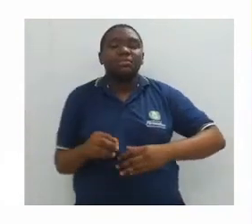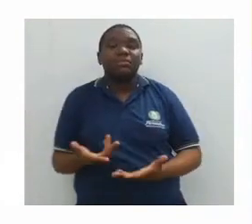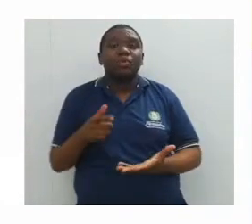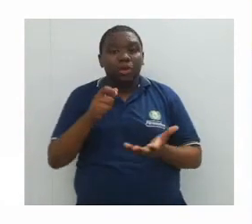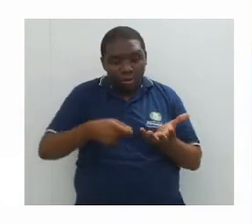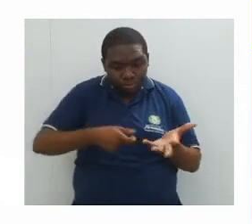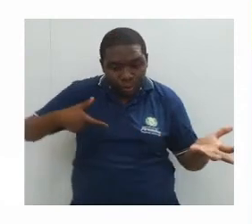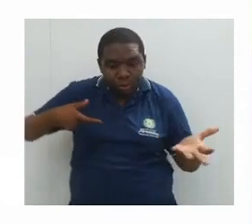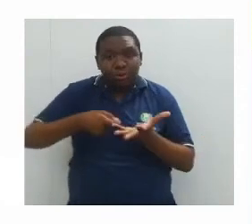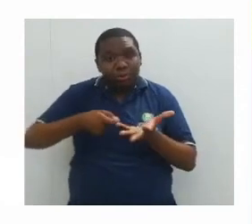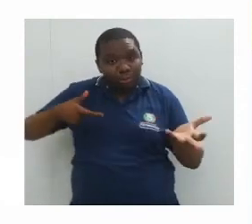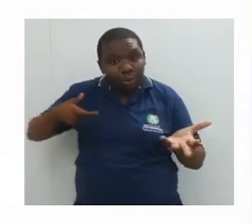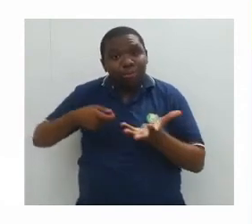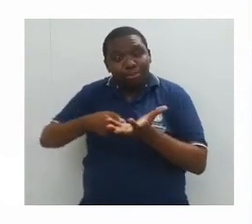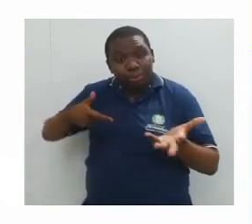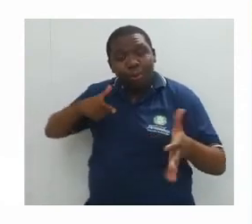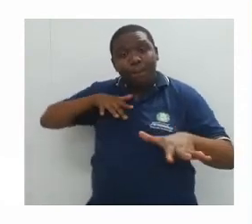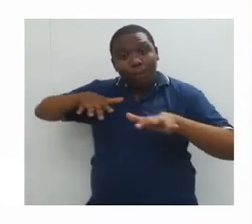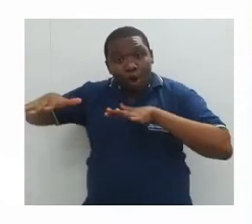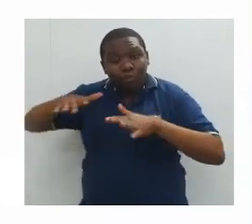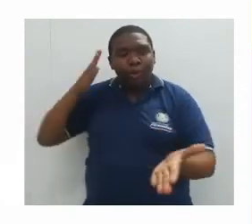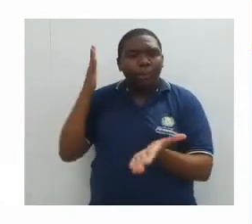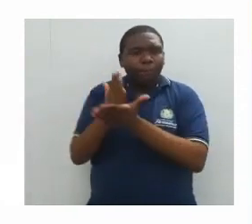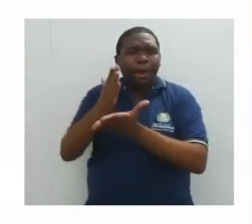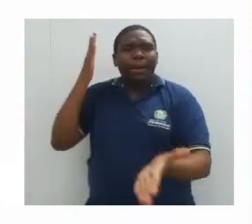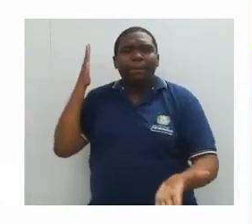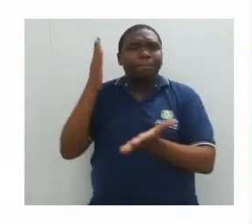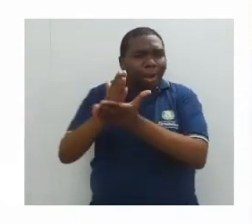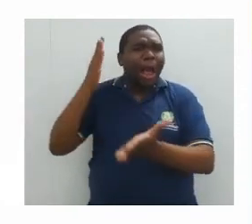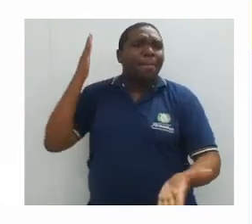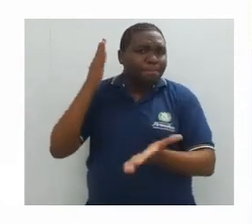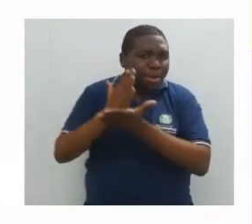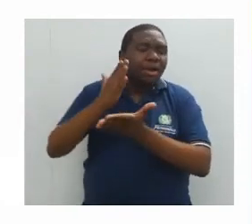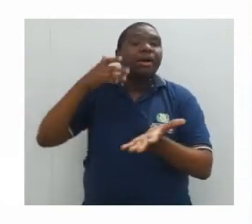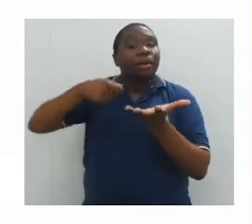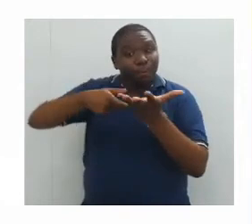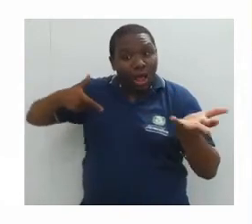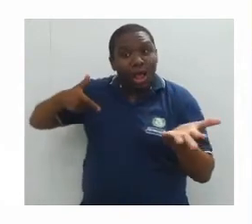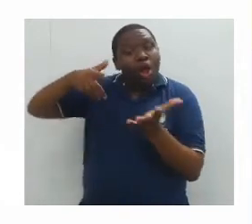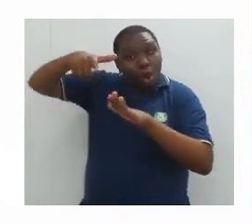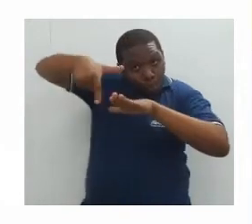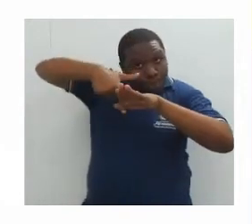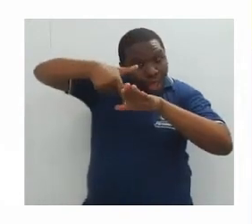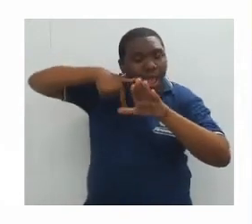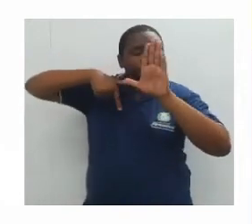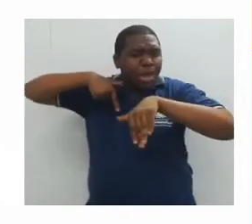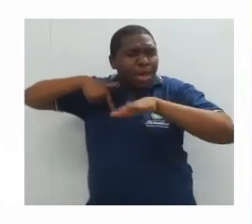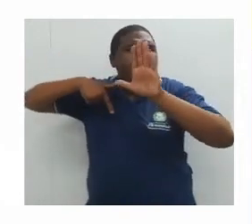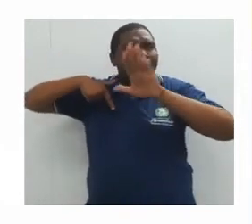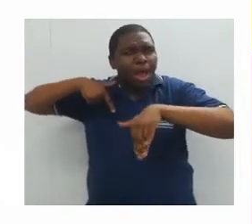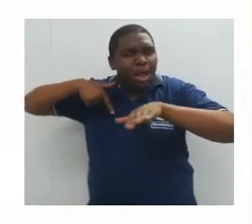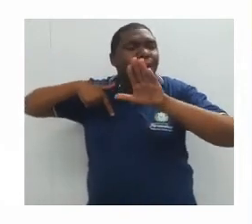soltando a preaca, né? Então a gente tem esse movimento de marcação justamente com o pé para